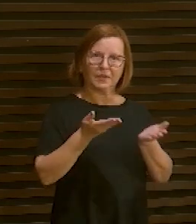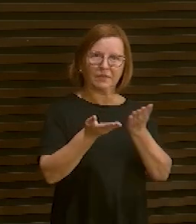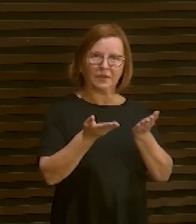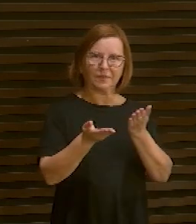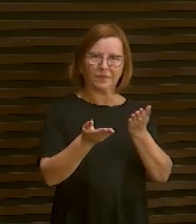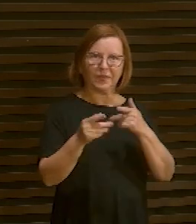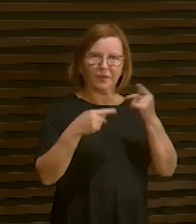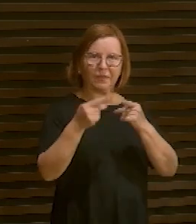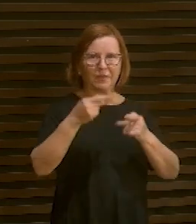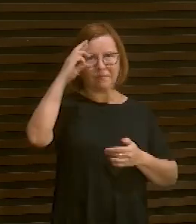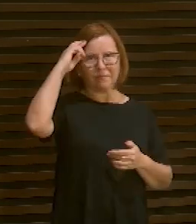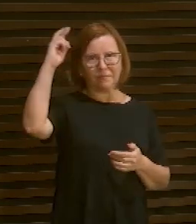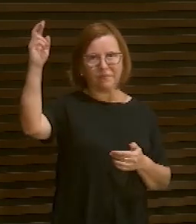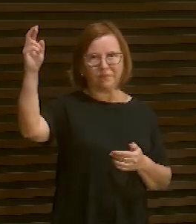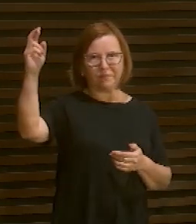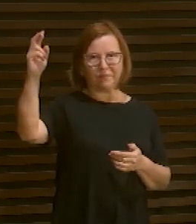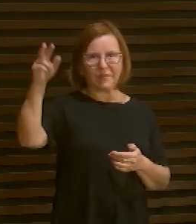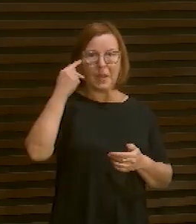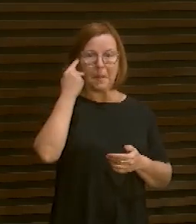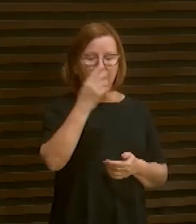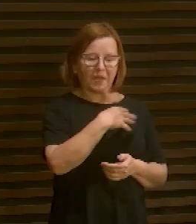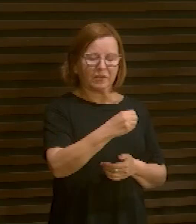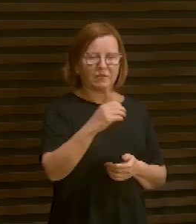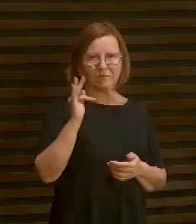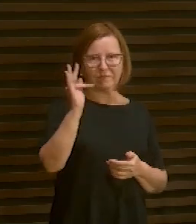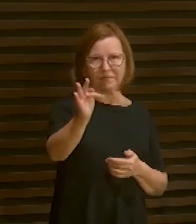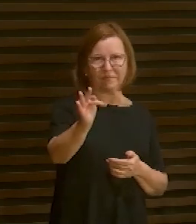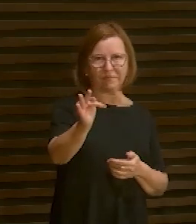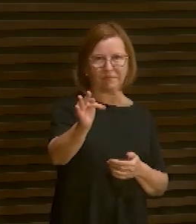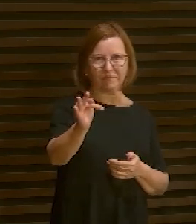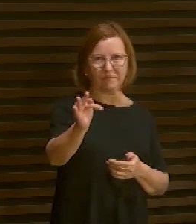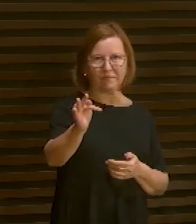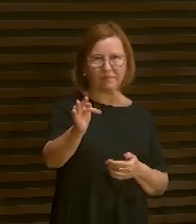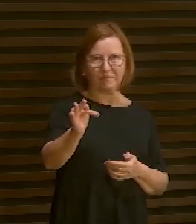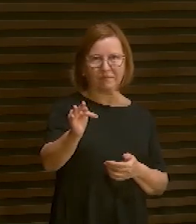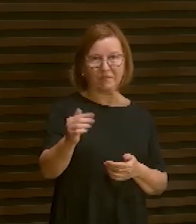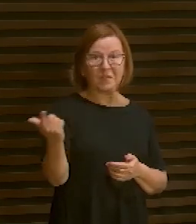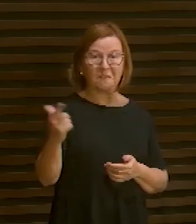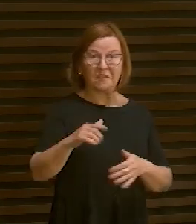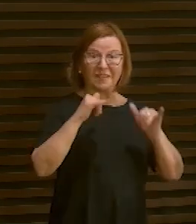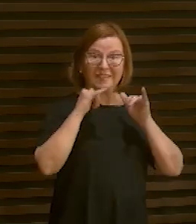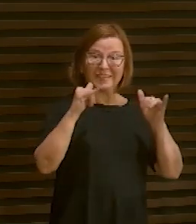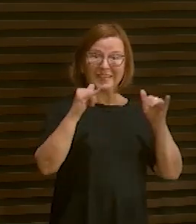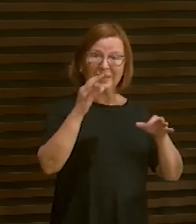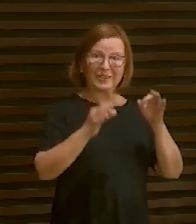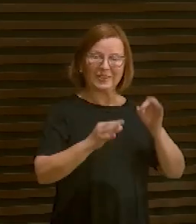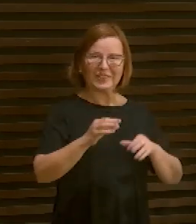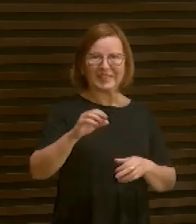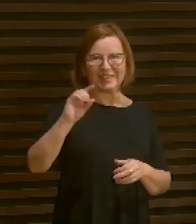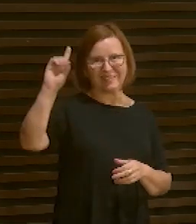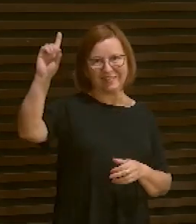Falar-se-á do Senhor à geração vindoura. Hão de vir anunciar a justiça